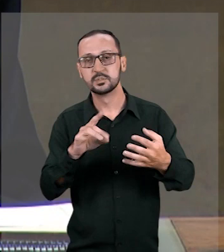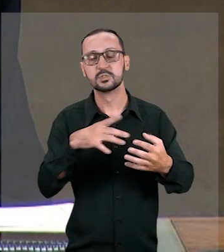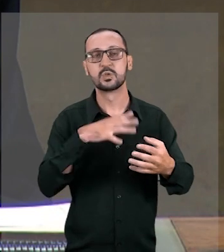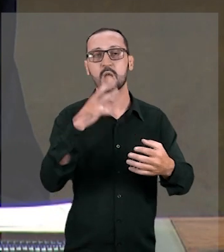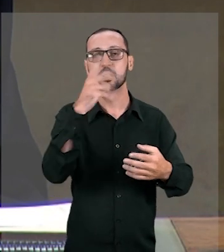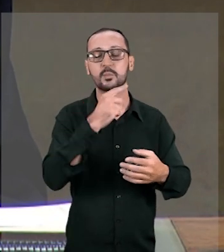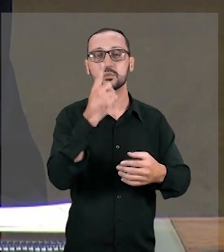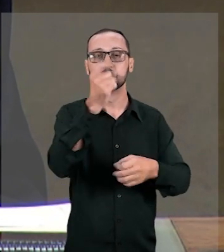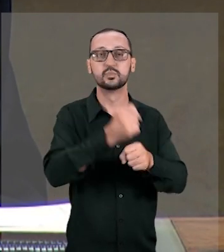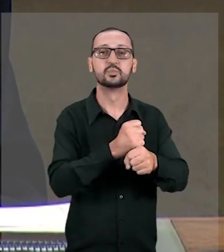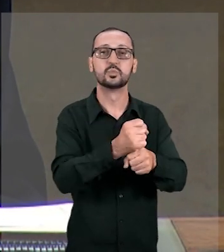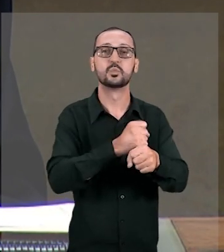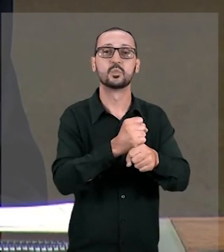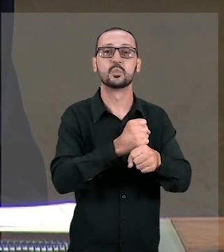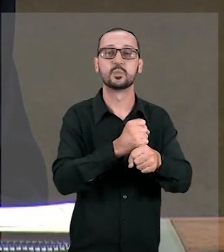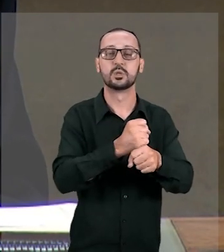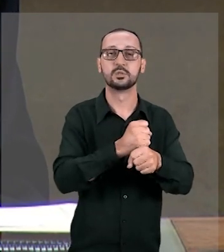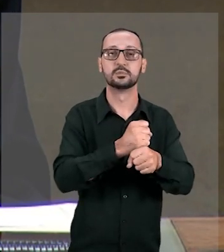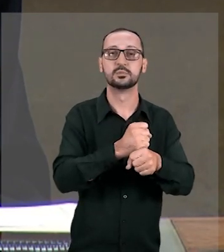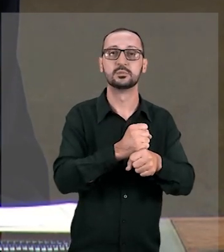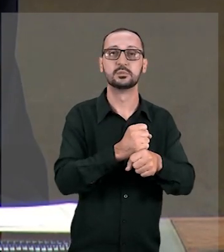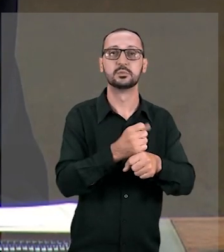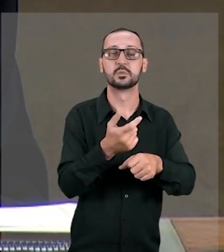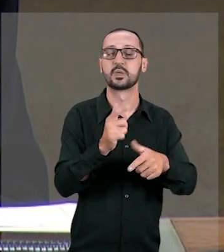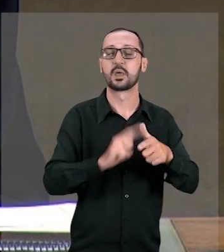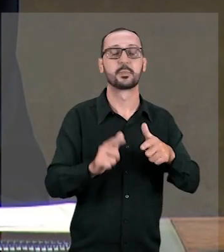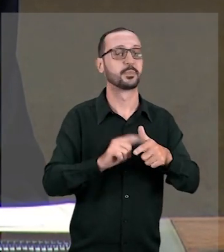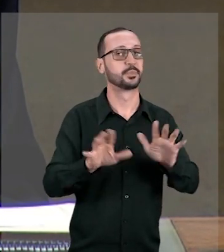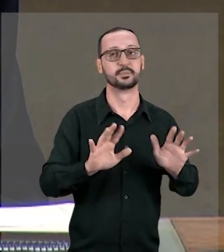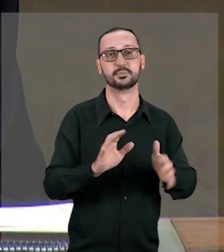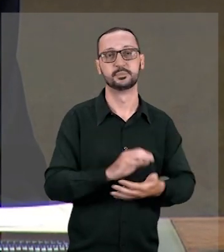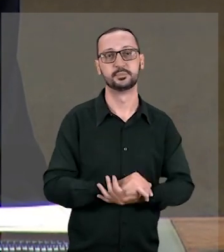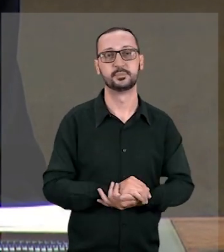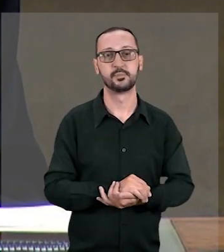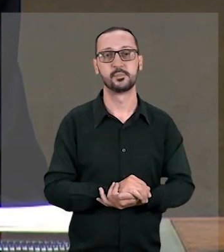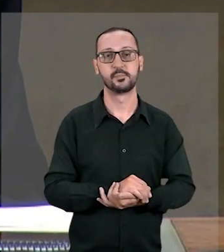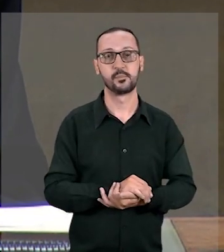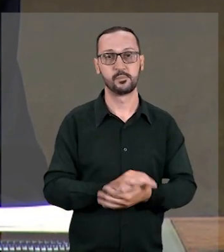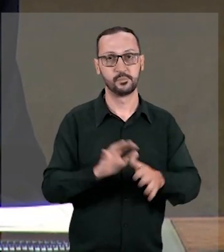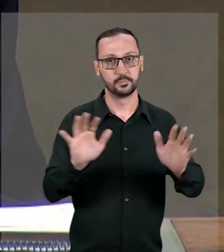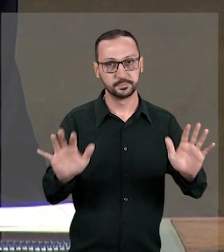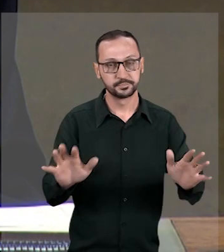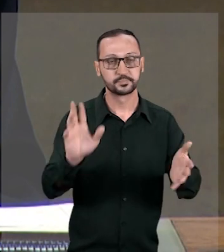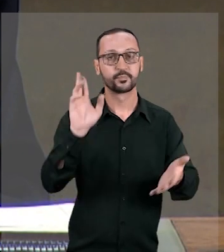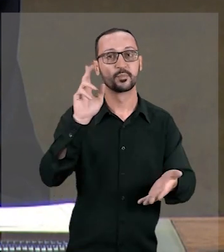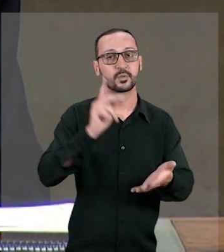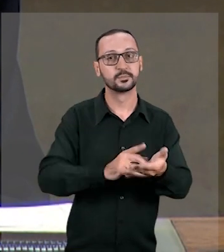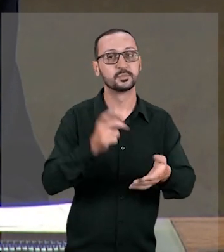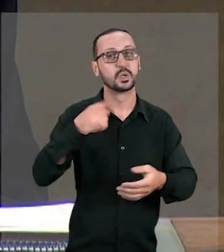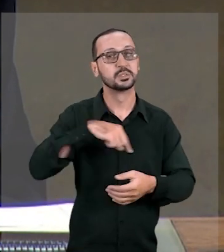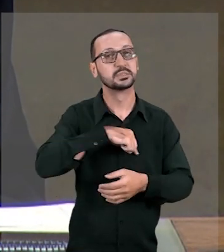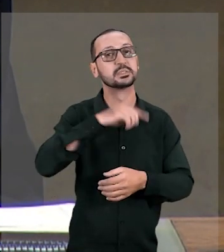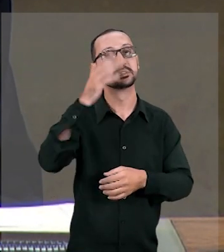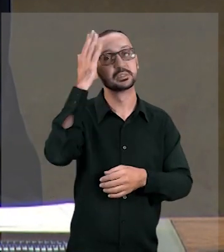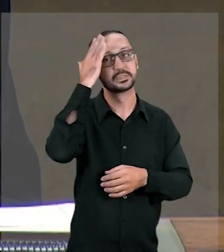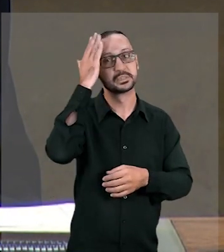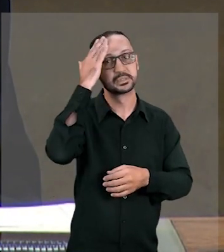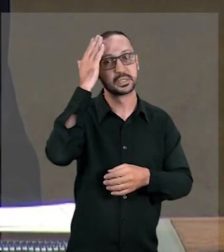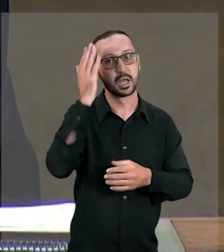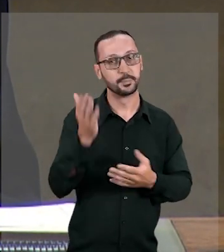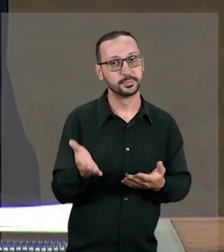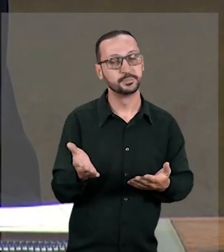só 1 ano, 1 ano e meio, essa não seria uma questão. A verdade, no entanto, é que nós